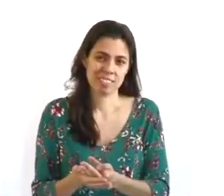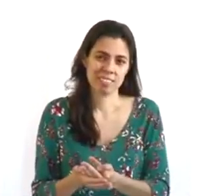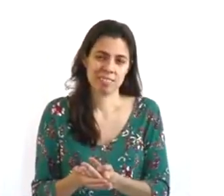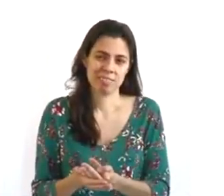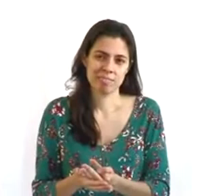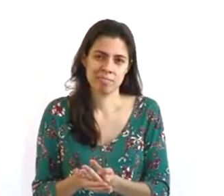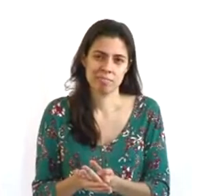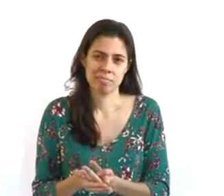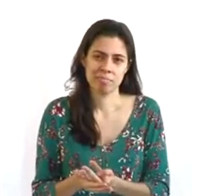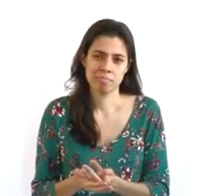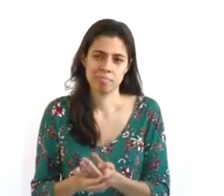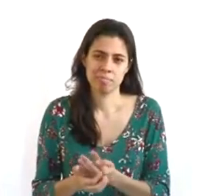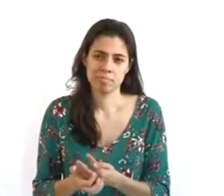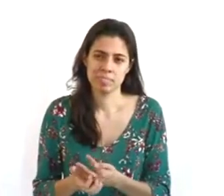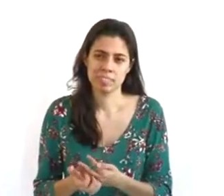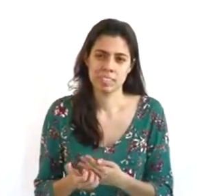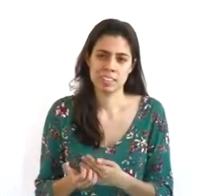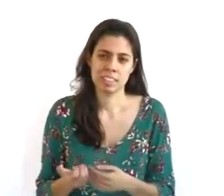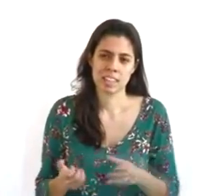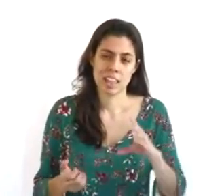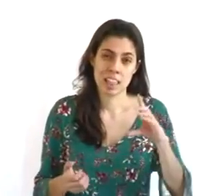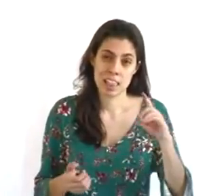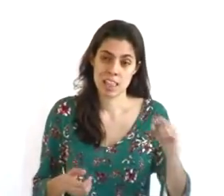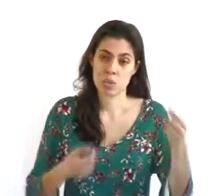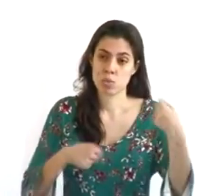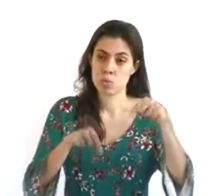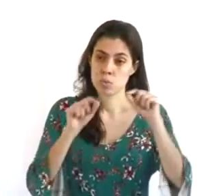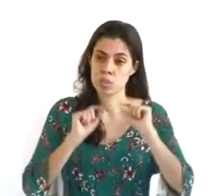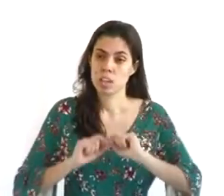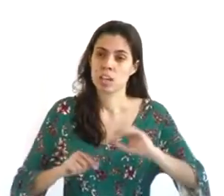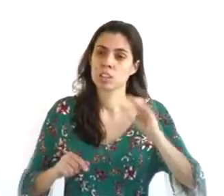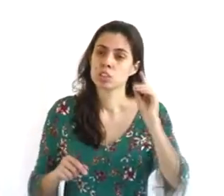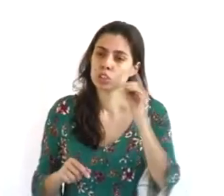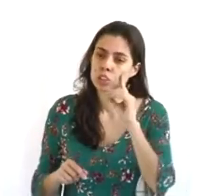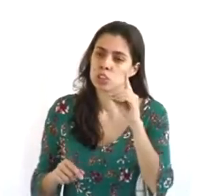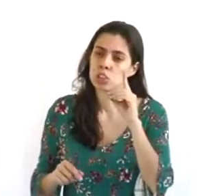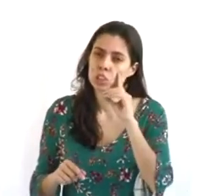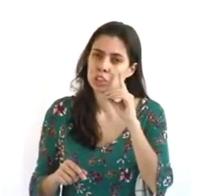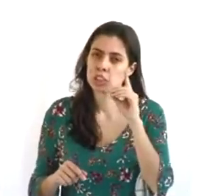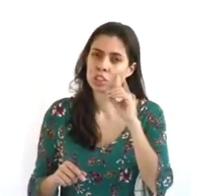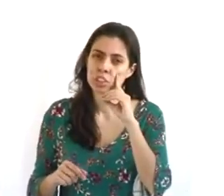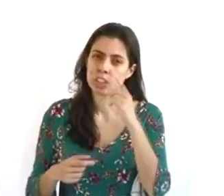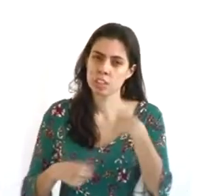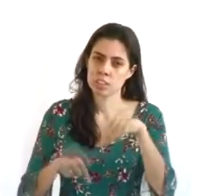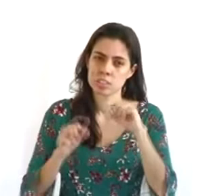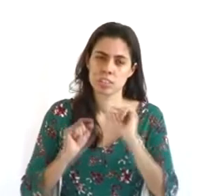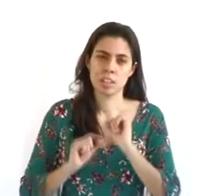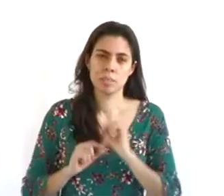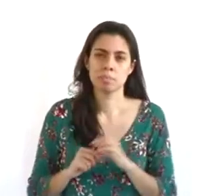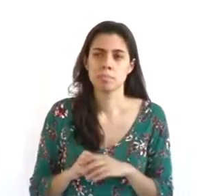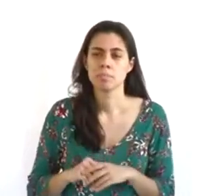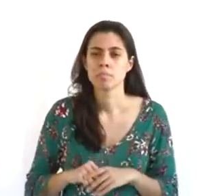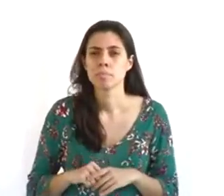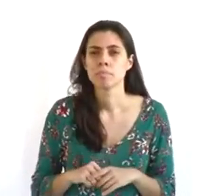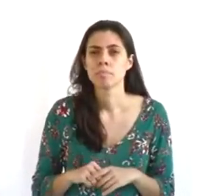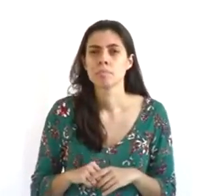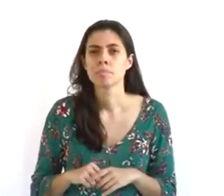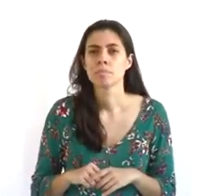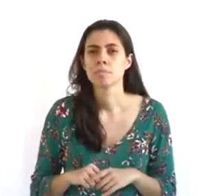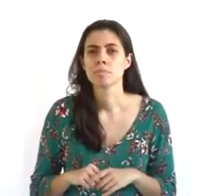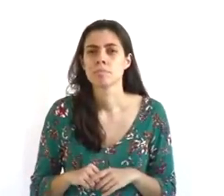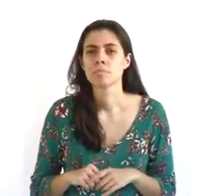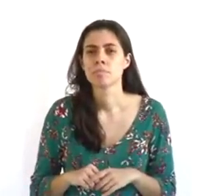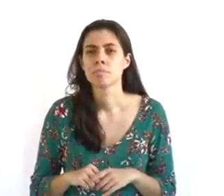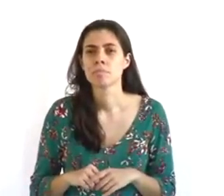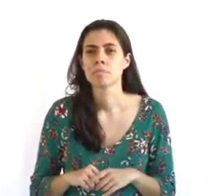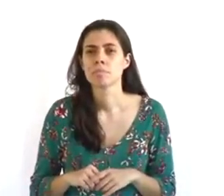Deus. Deus mandava o maná todo dia, apenas no sexto dia o povo poderia pegar a porção dobrada, porque no sétimo dia o Senhor